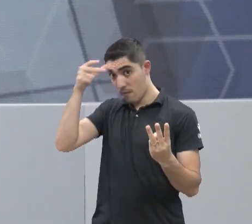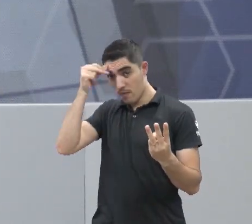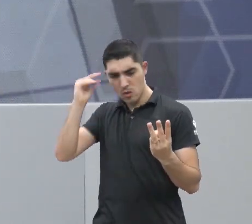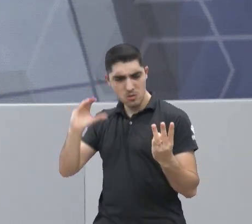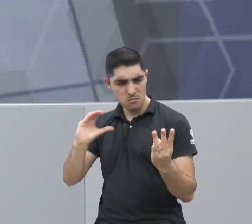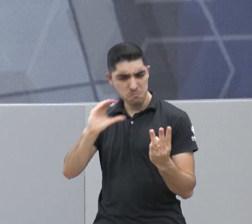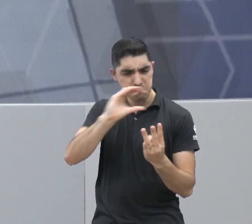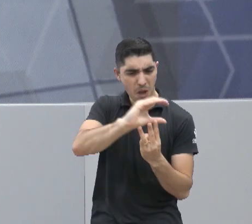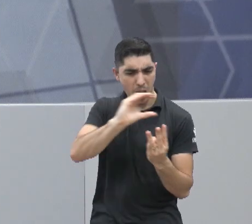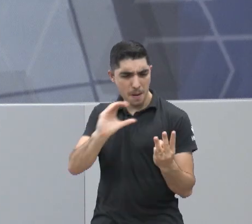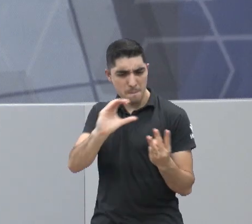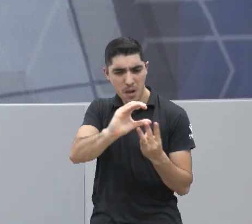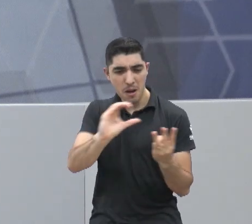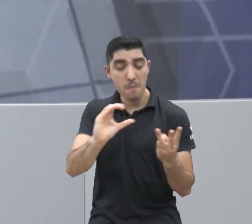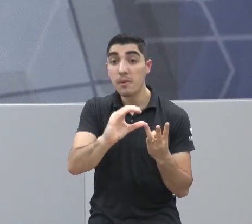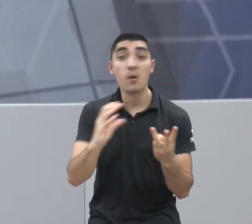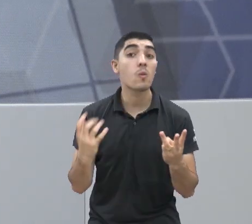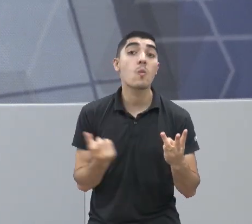torno de